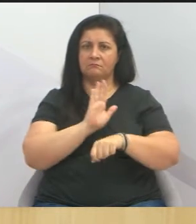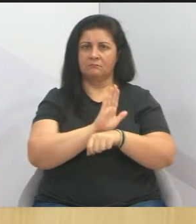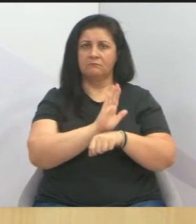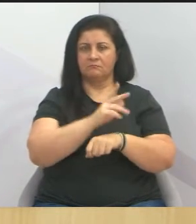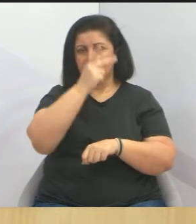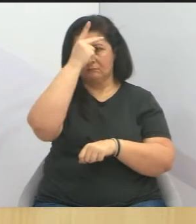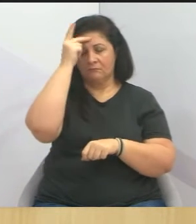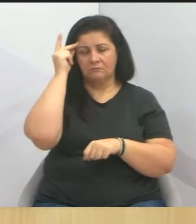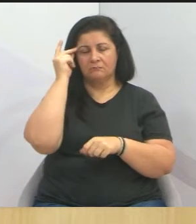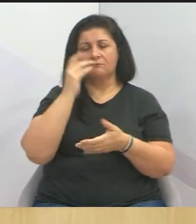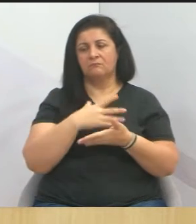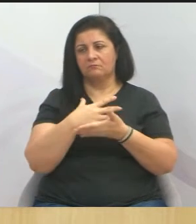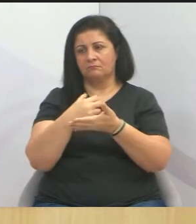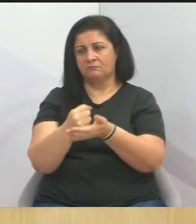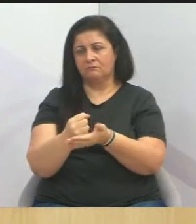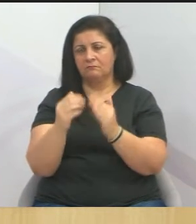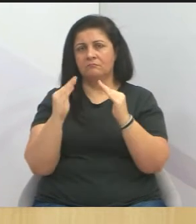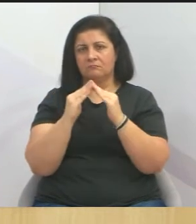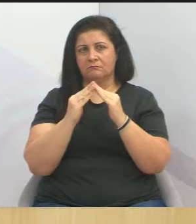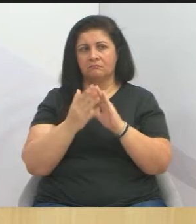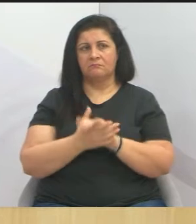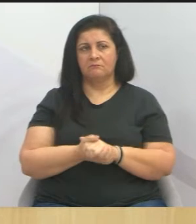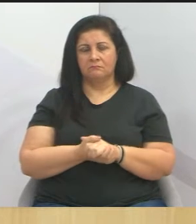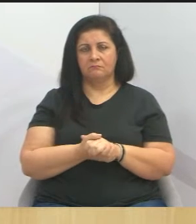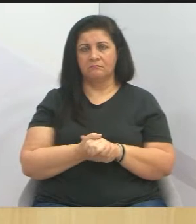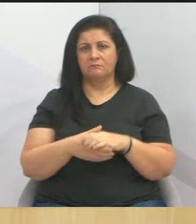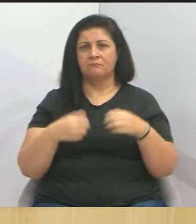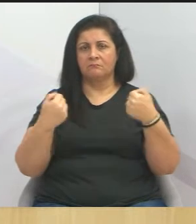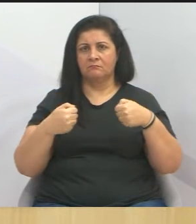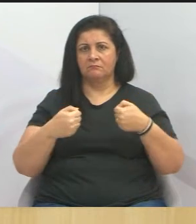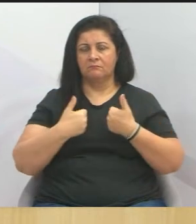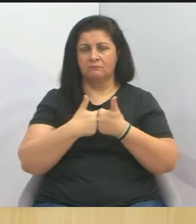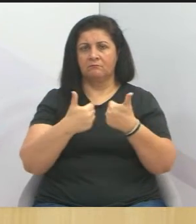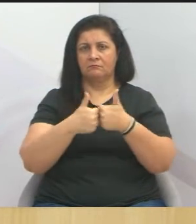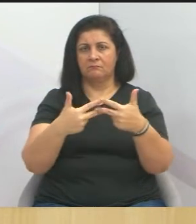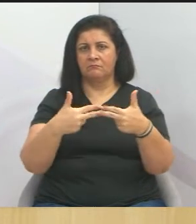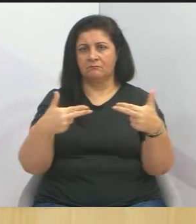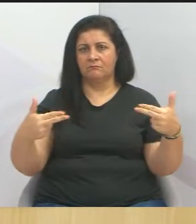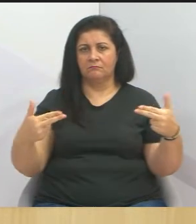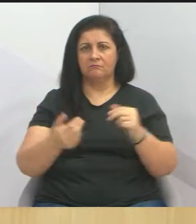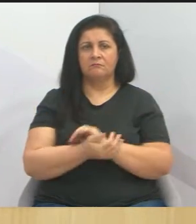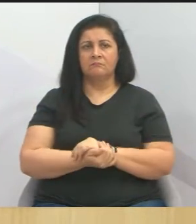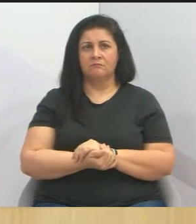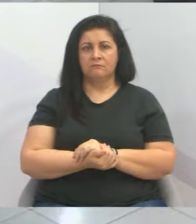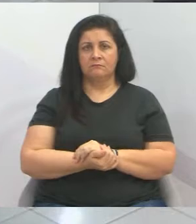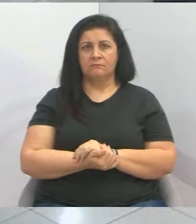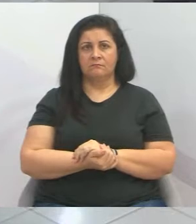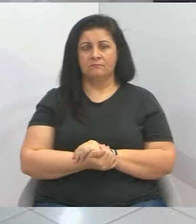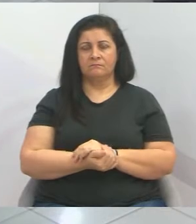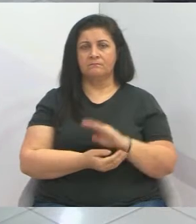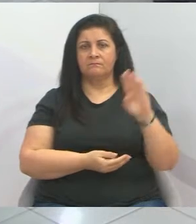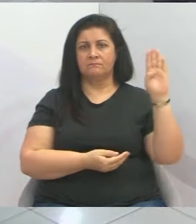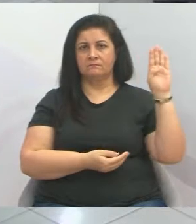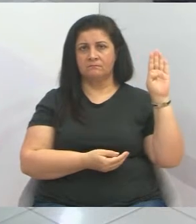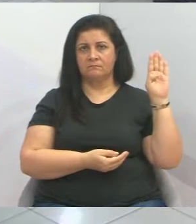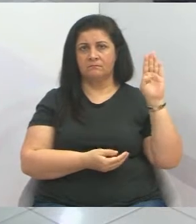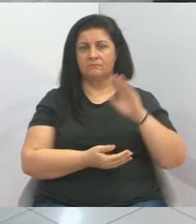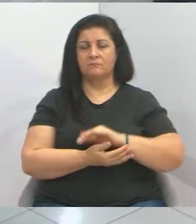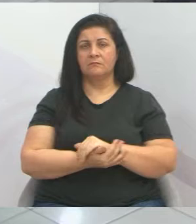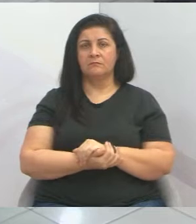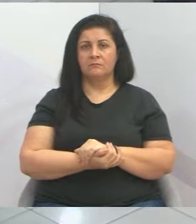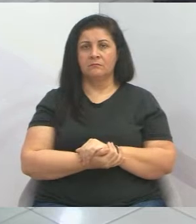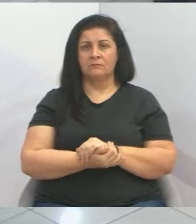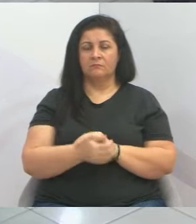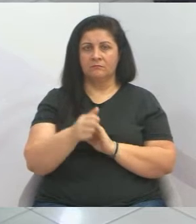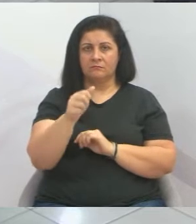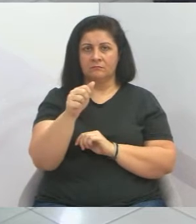pessoas para casa que precisam de um transporte alternativo o seu presidente